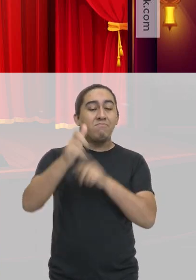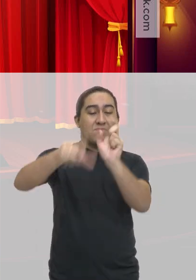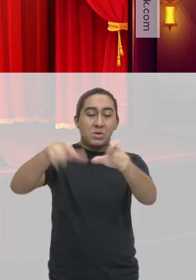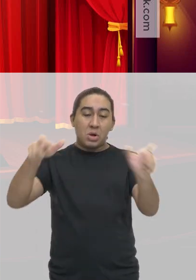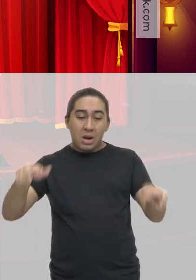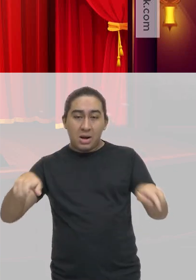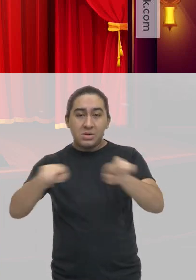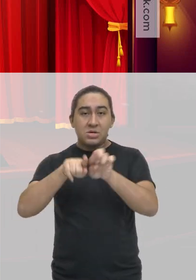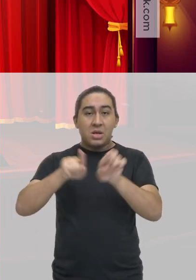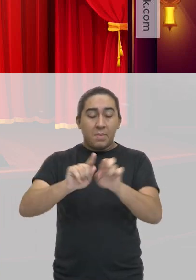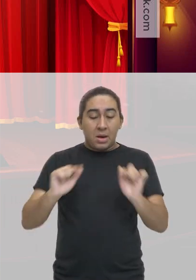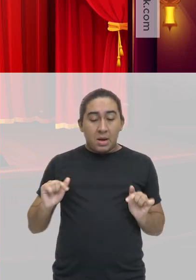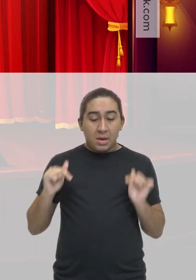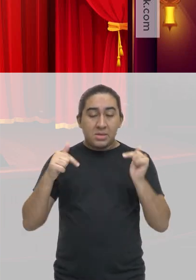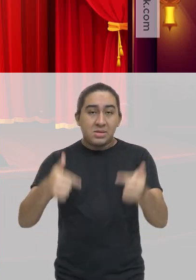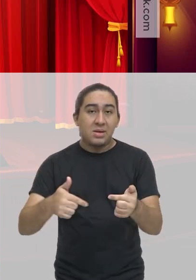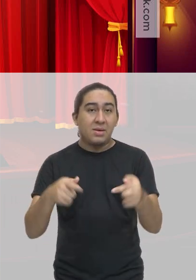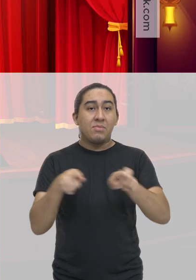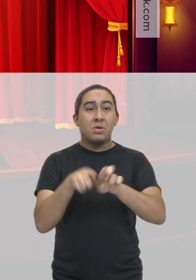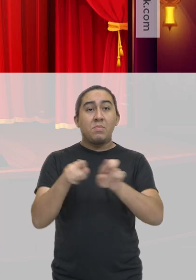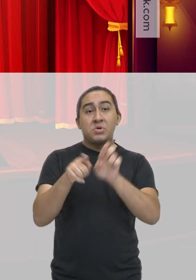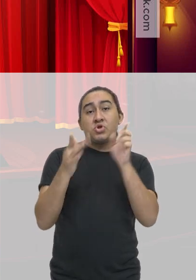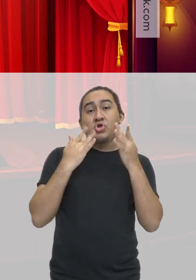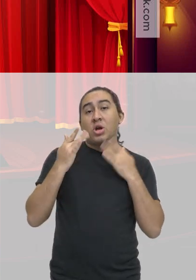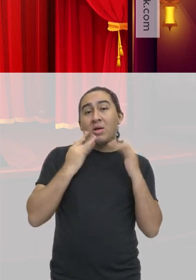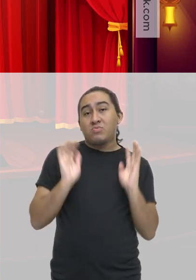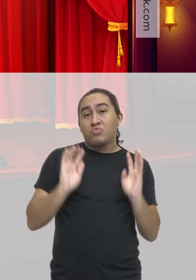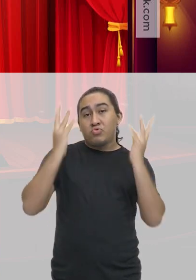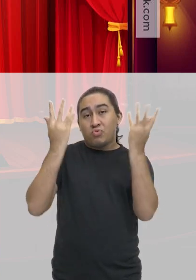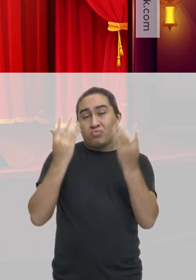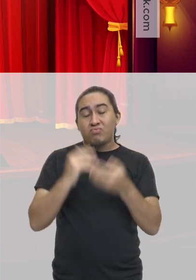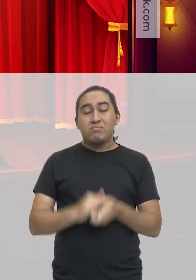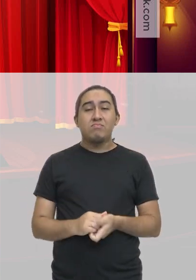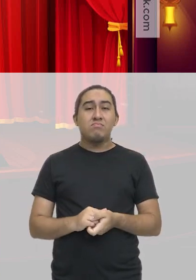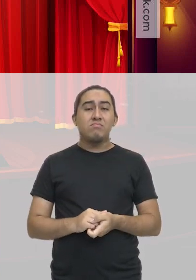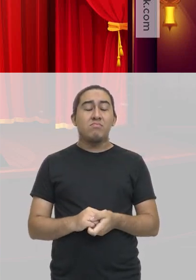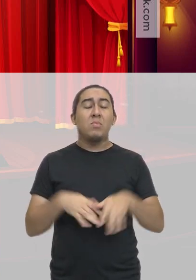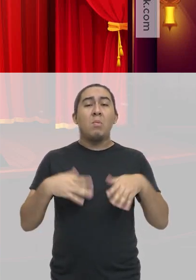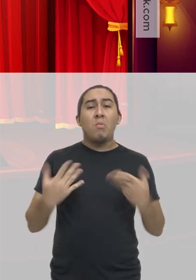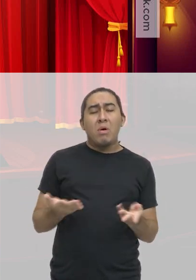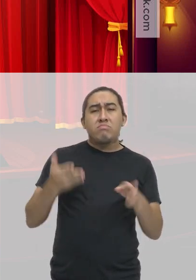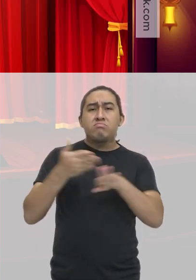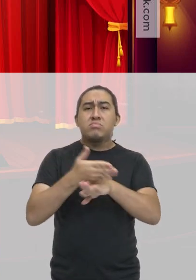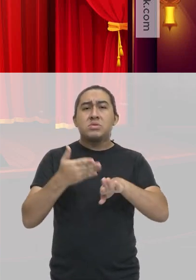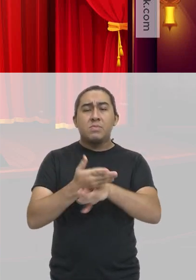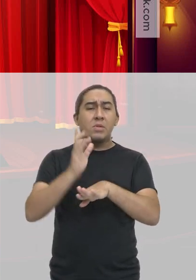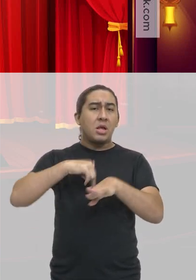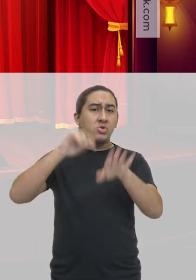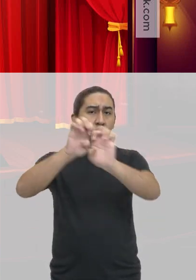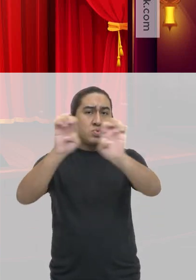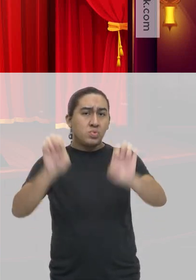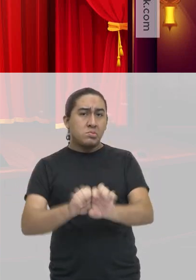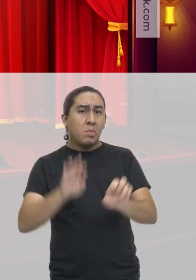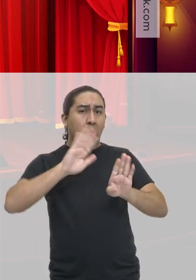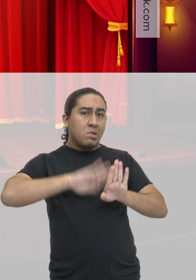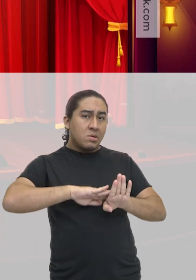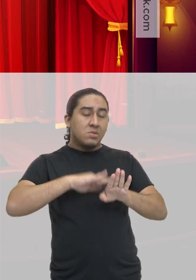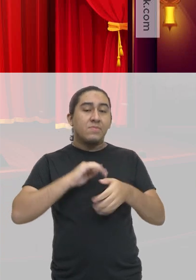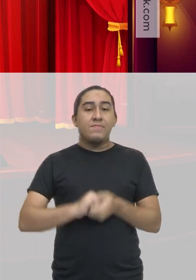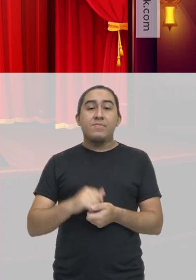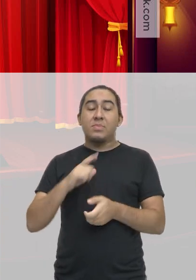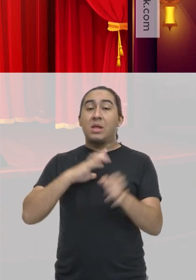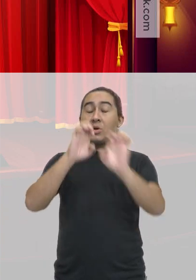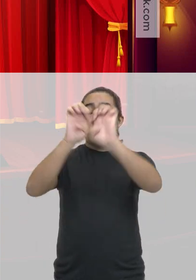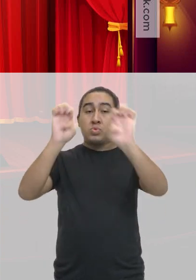personagem, enquanto espetáculo. Quem é que compõe esse espetáculo? Nós temos a